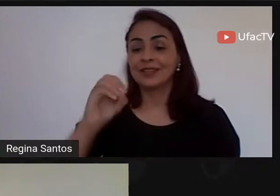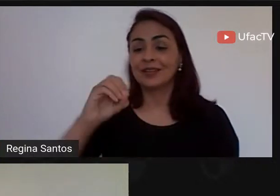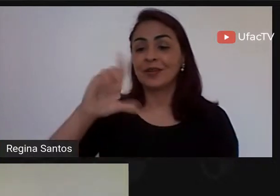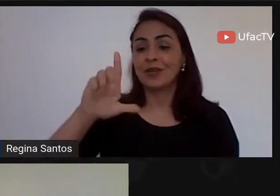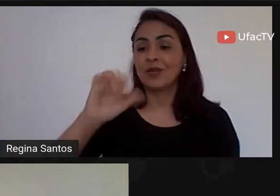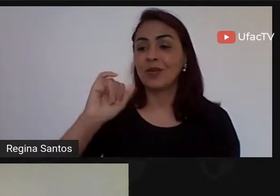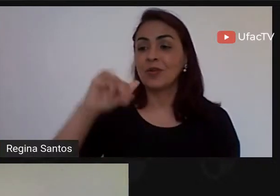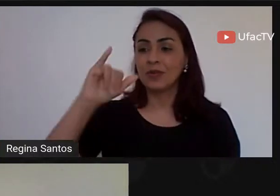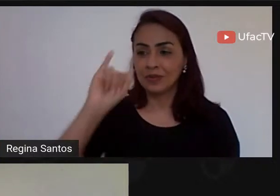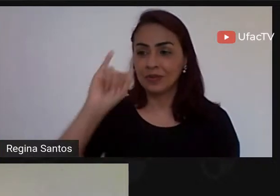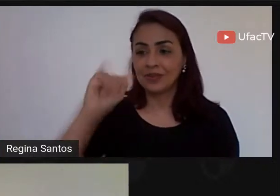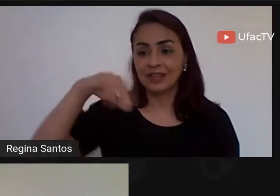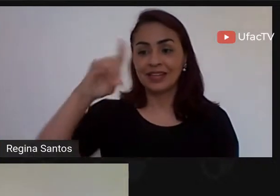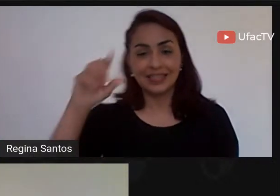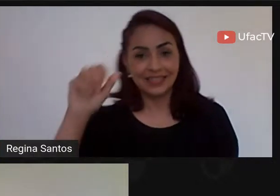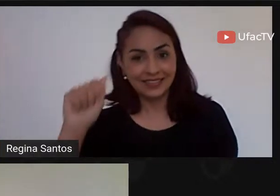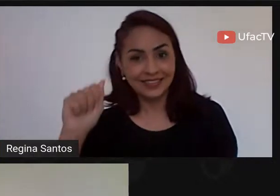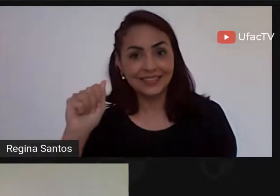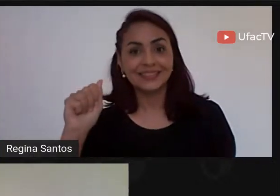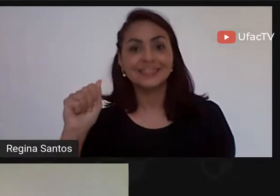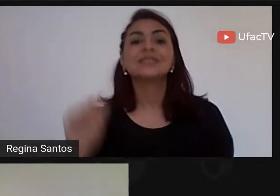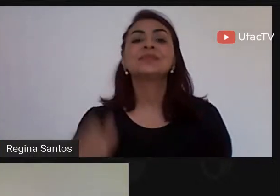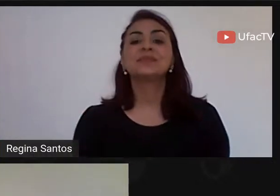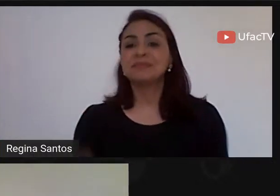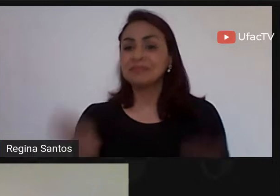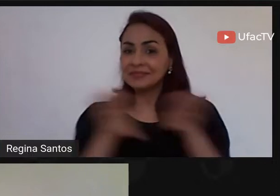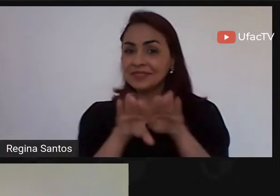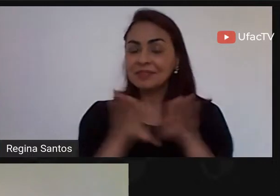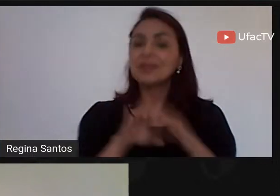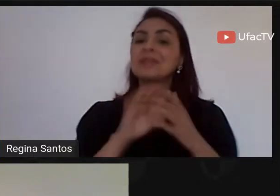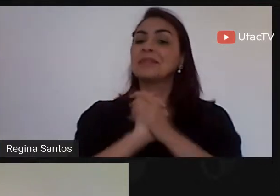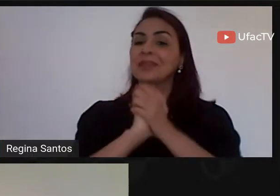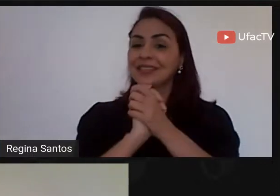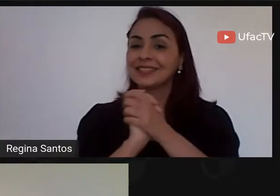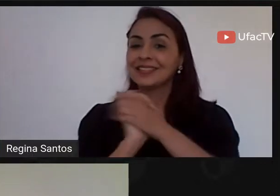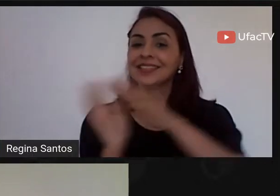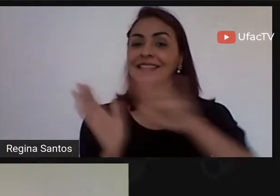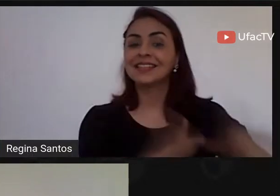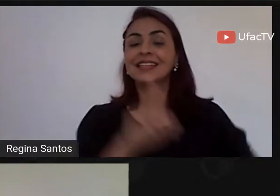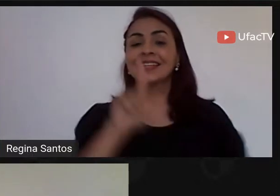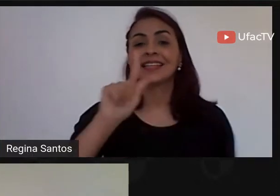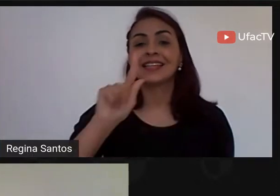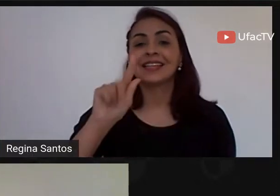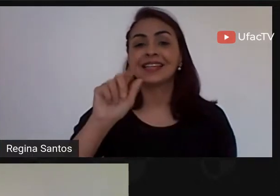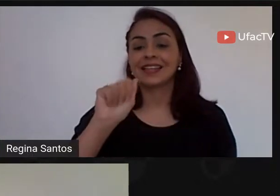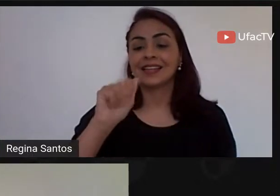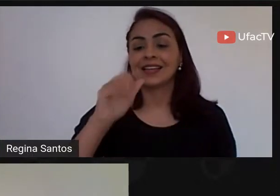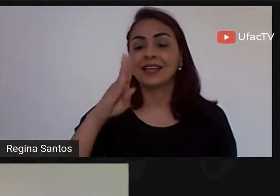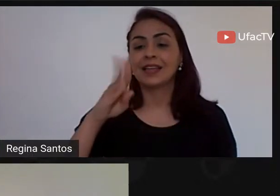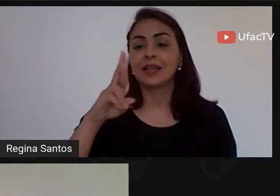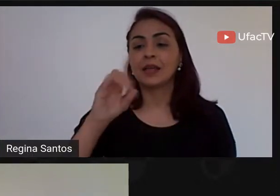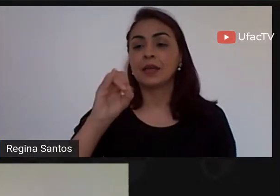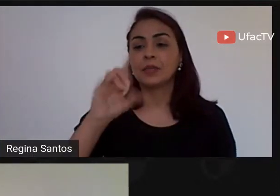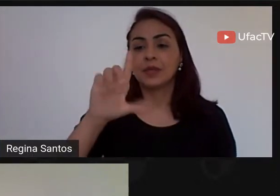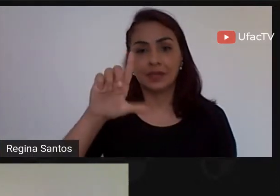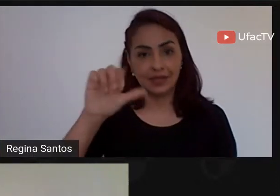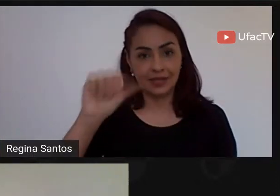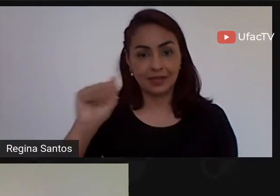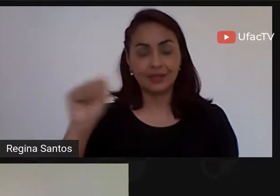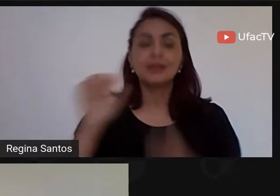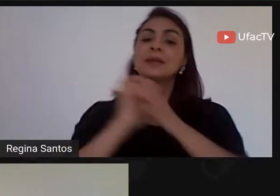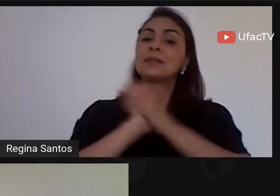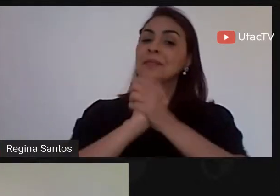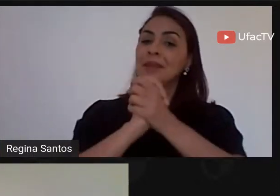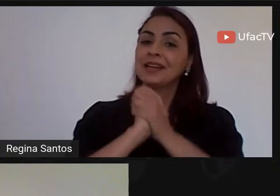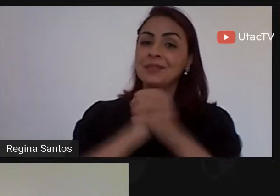Codinhoto diz uma coisa que eu acho que dá para fechar, parabéns às professoras Olinda, Tatiane e C.I.U.D.,